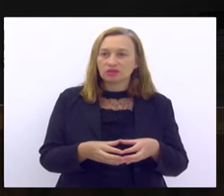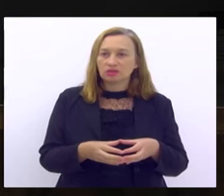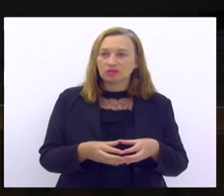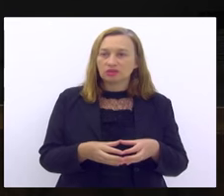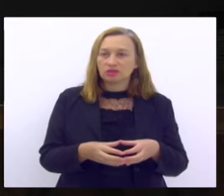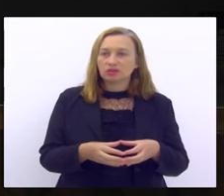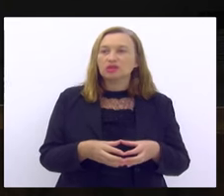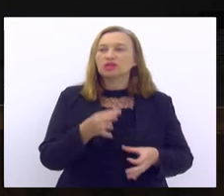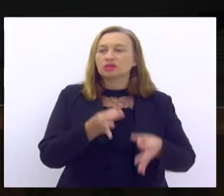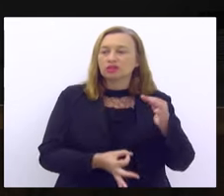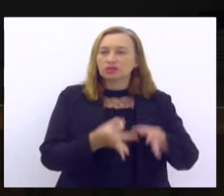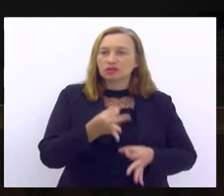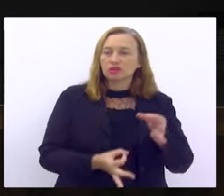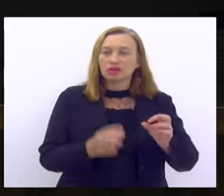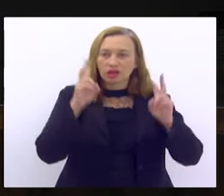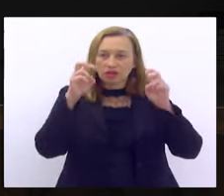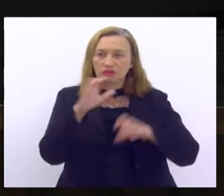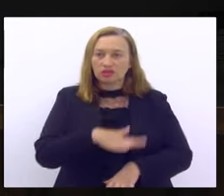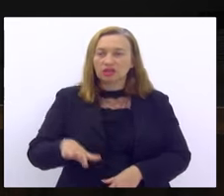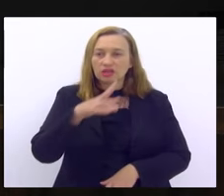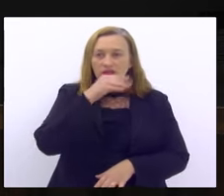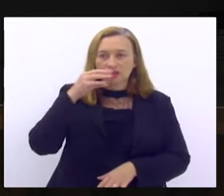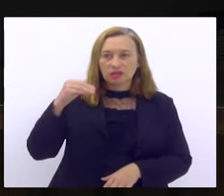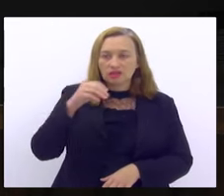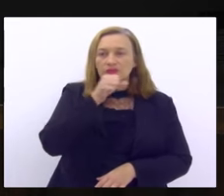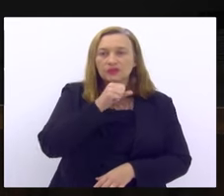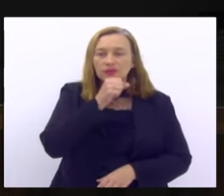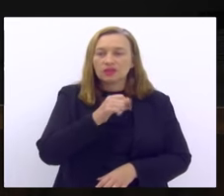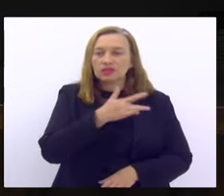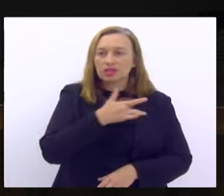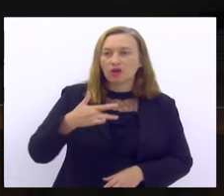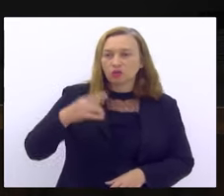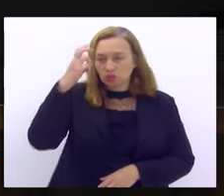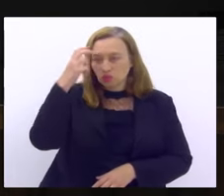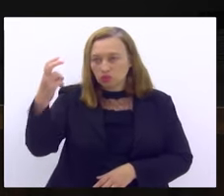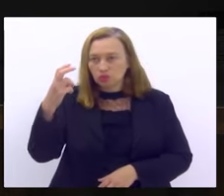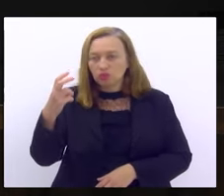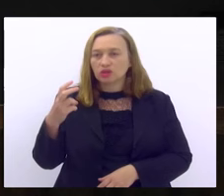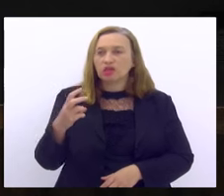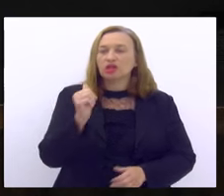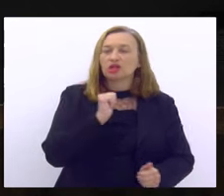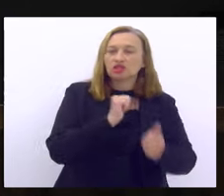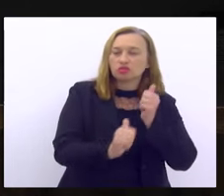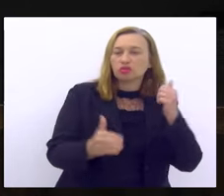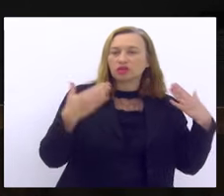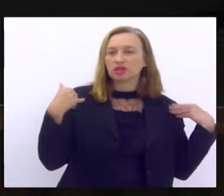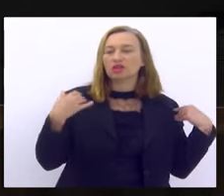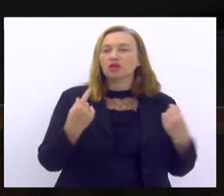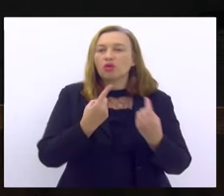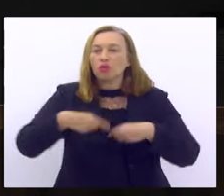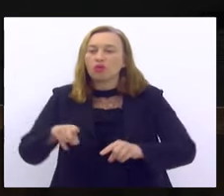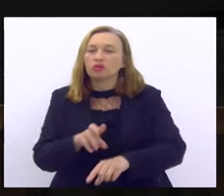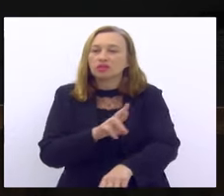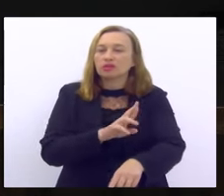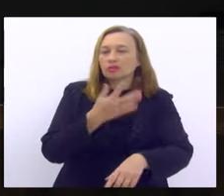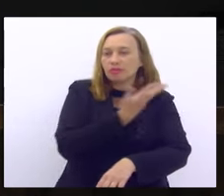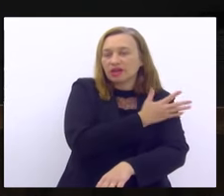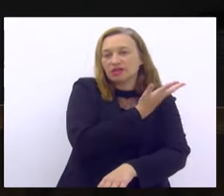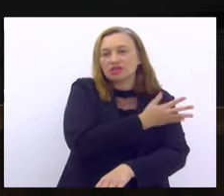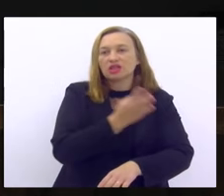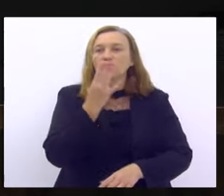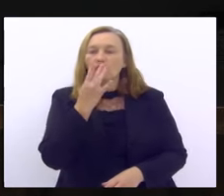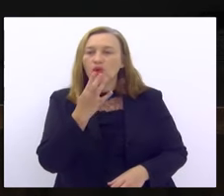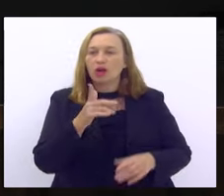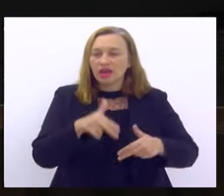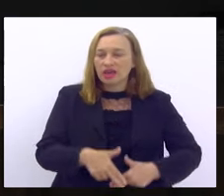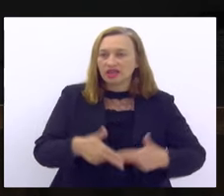das comissões de Constituição e Justiça e Assuntos da Criança e do Adolescente e Idoso, Saúde, Cultura, Esporte e Lazer, Combate à Discriminação, Preconceito de Raça, Cor,